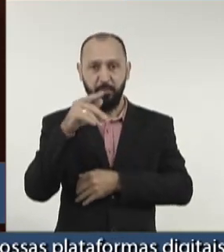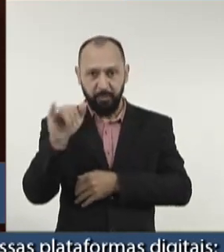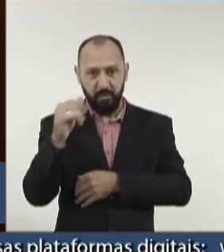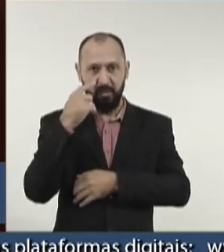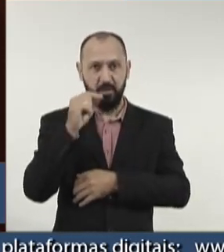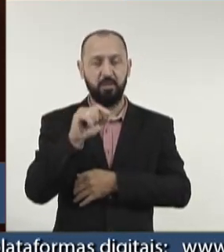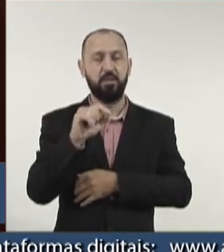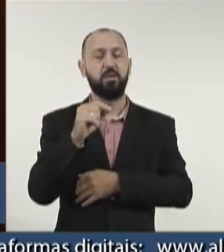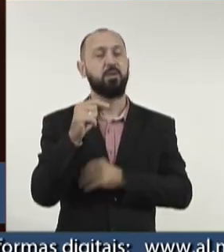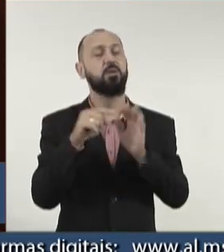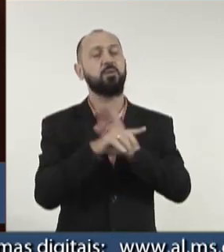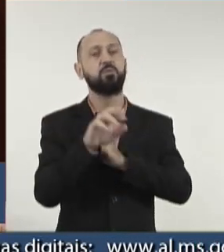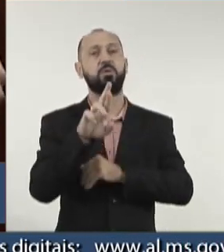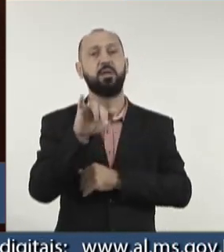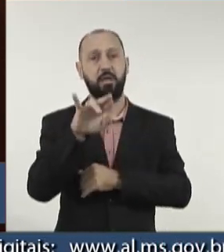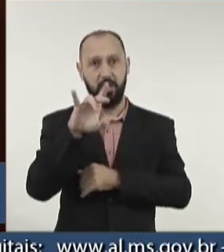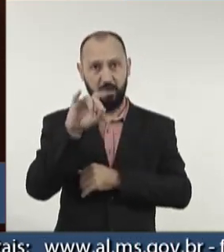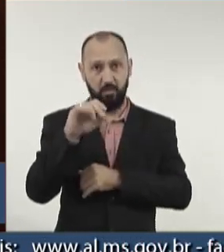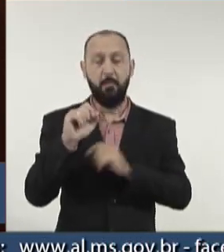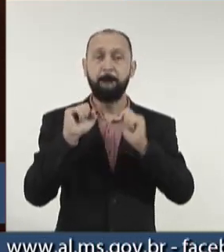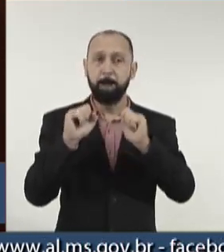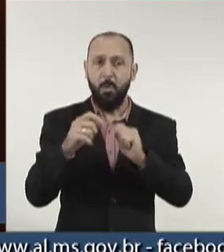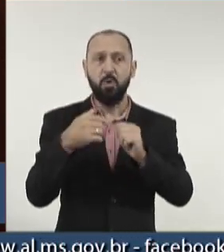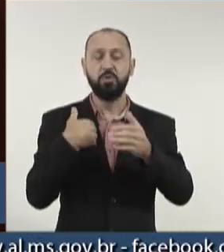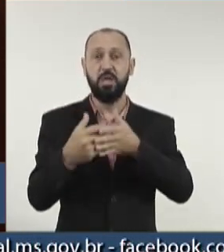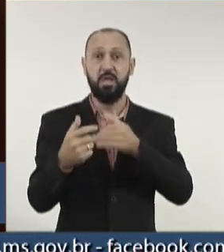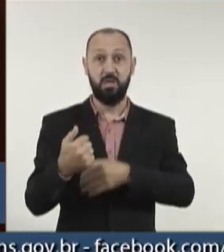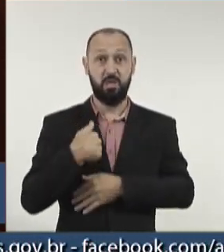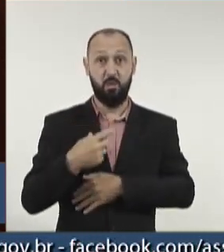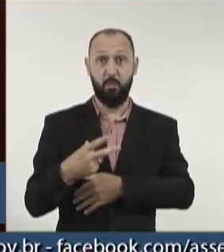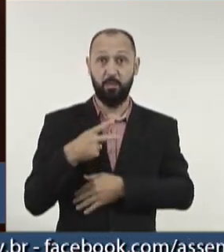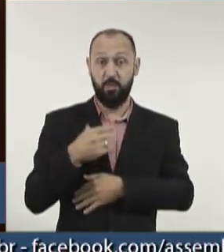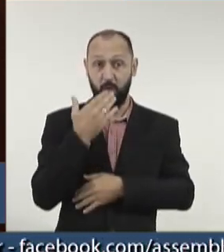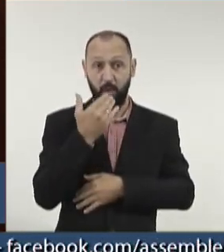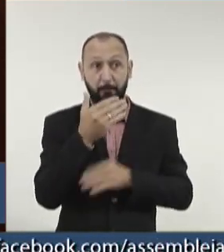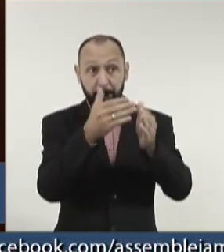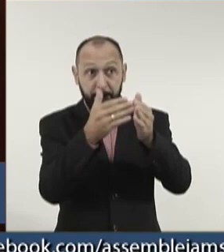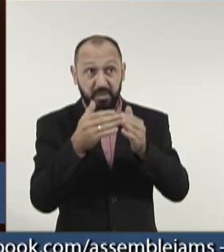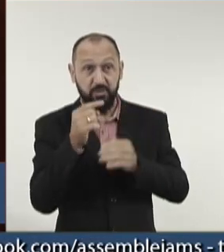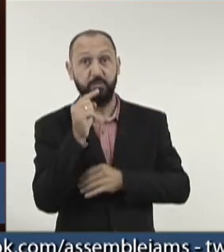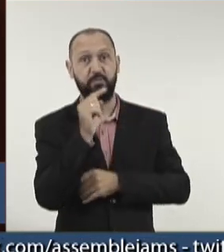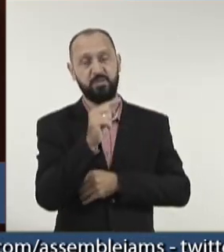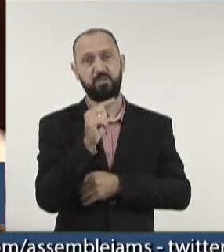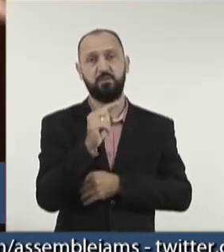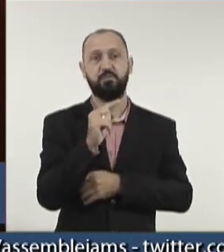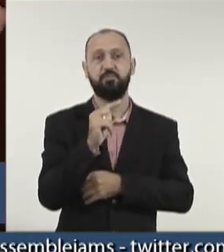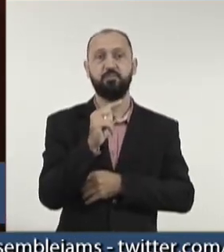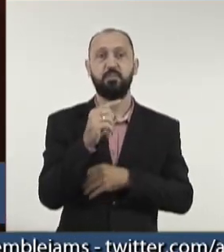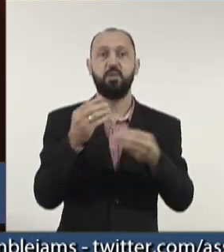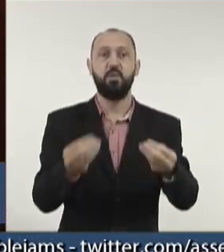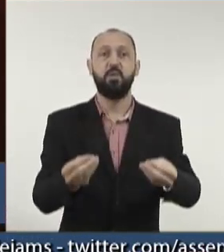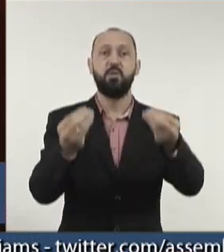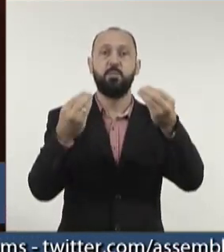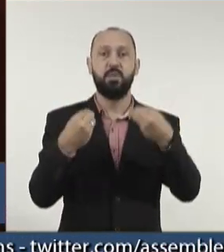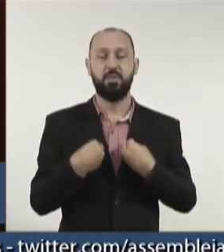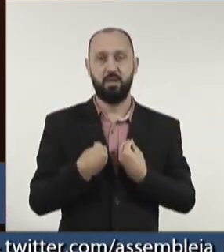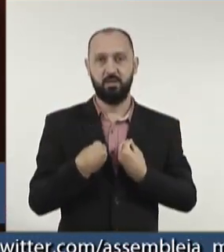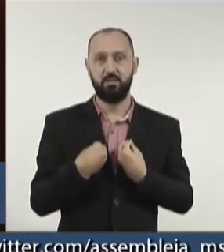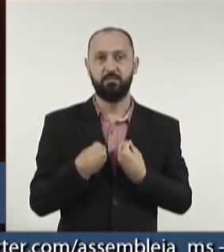doutor Ricardo Hayashi, posso individualmente requerer a vossa excelência que me entregue